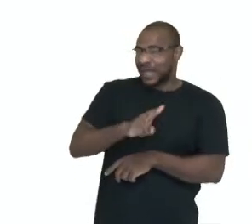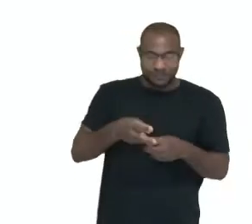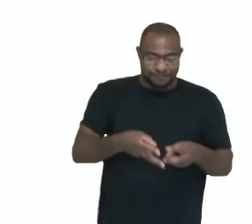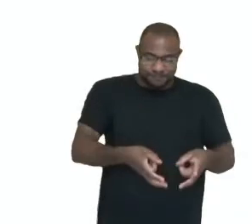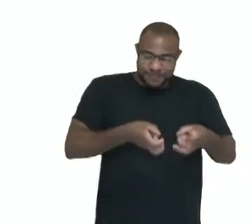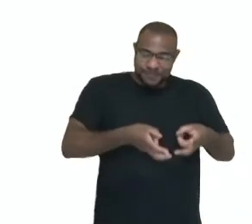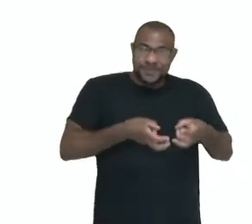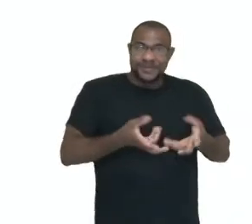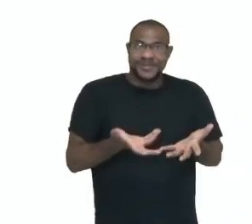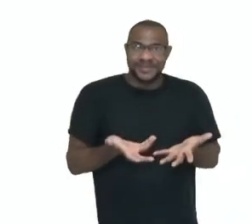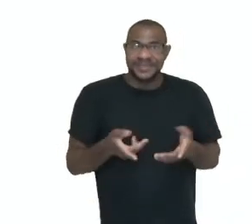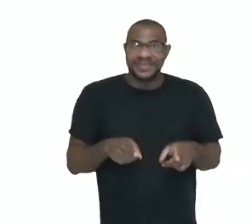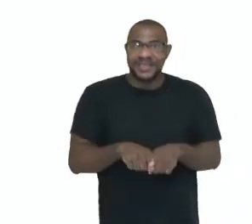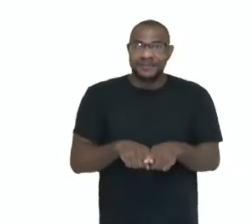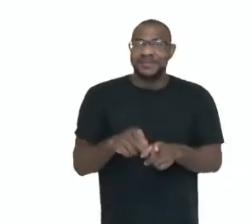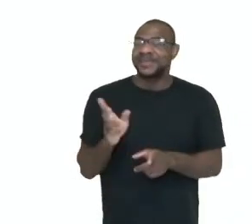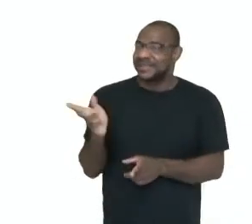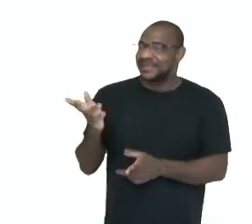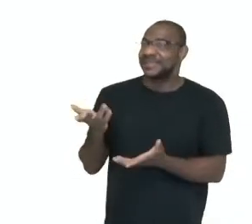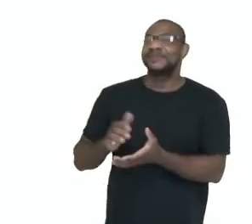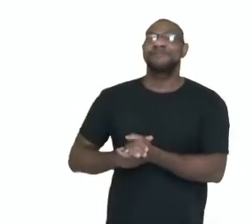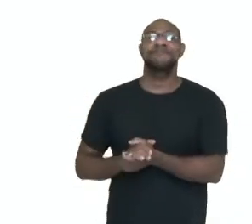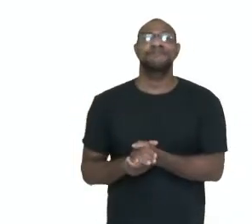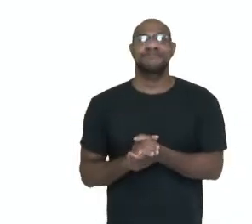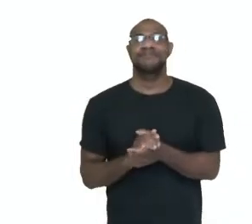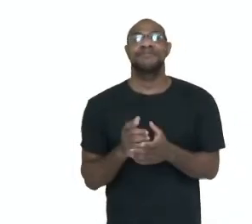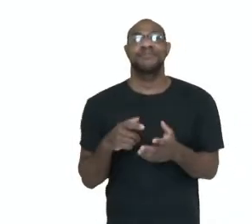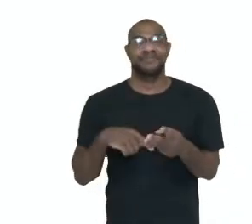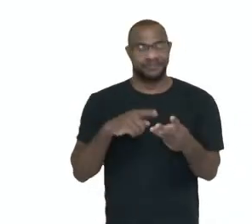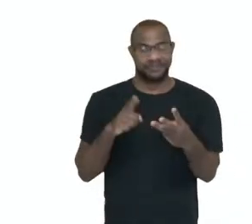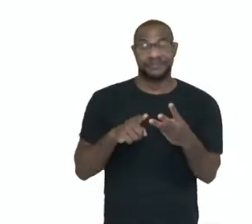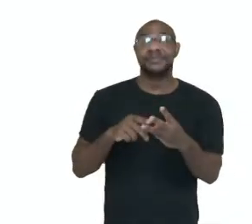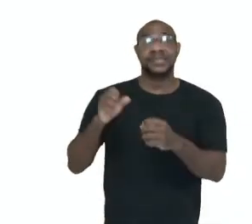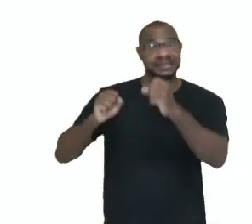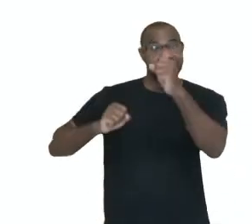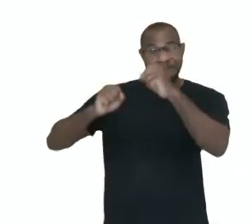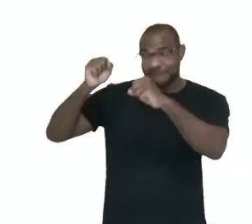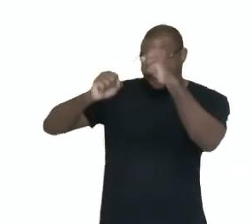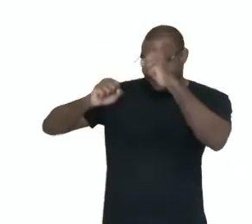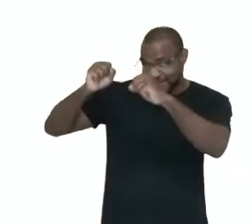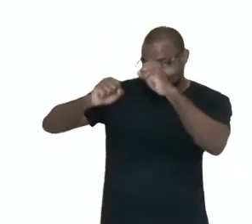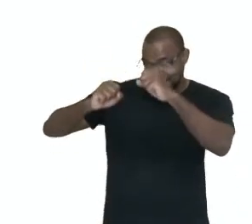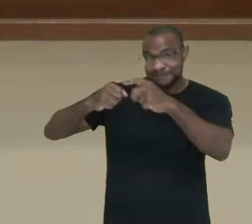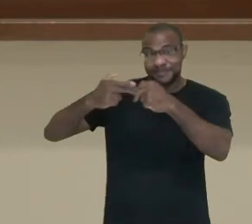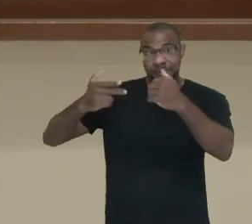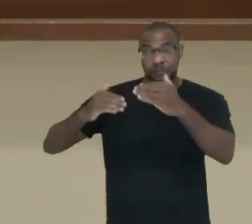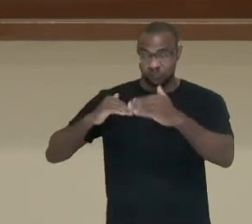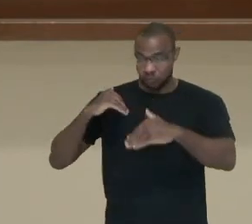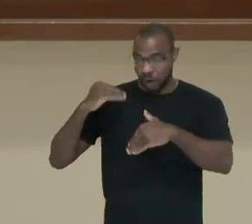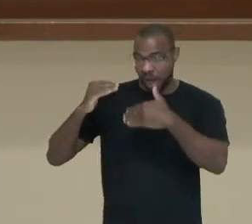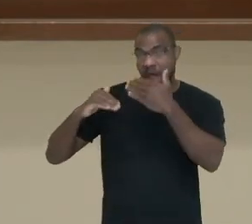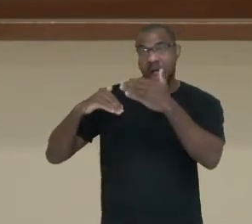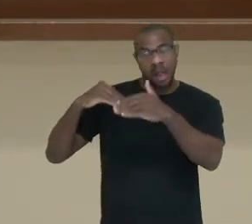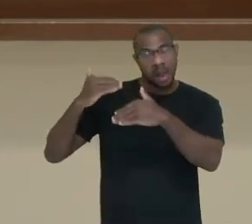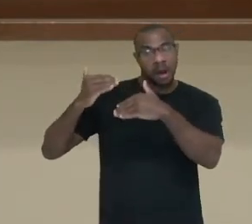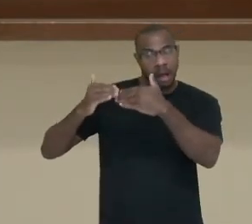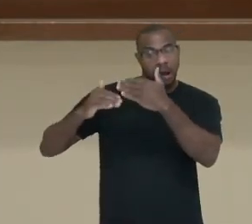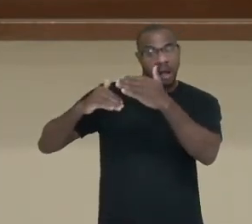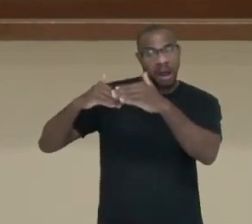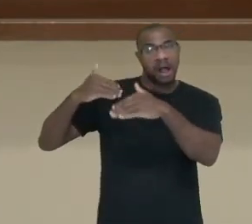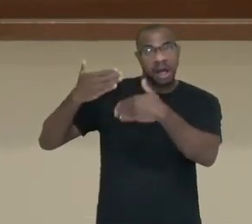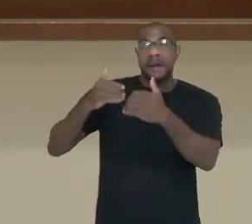um dos maiores fornecedores para todo o continente europeu, na indústria que potencializou gradativamente